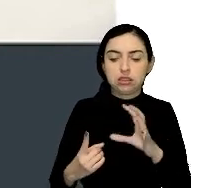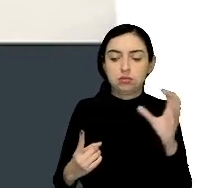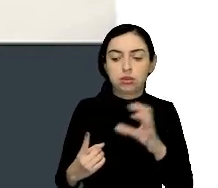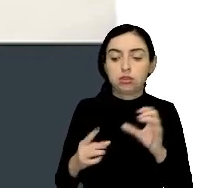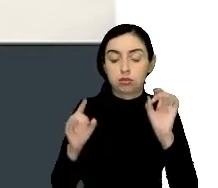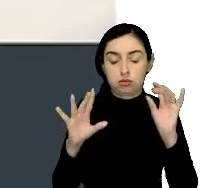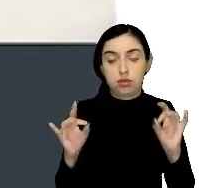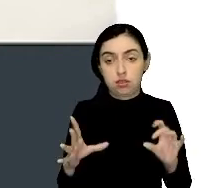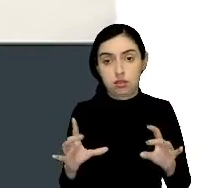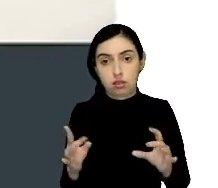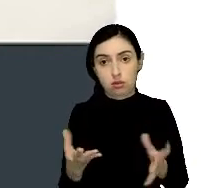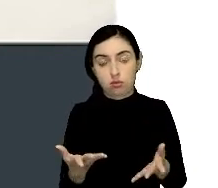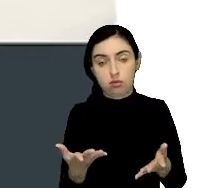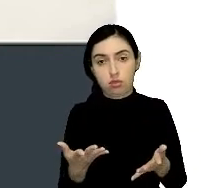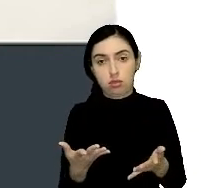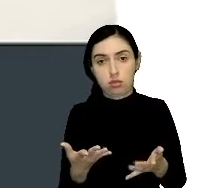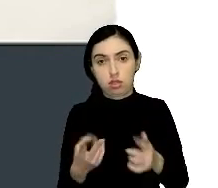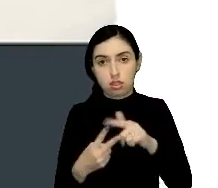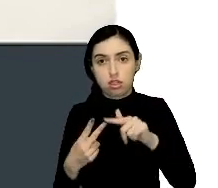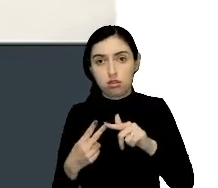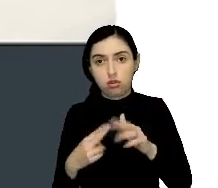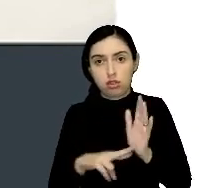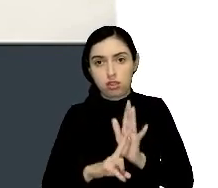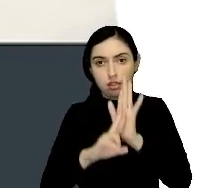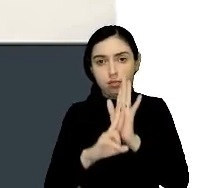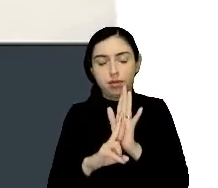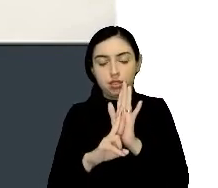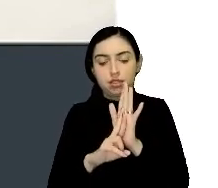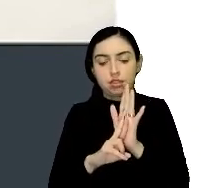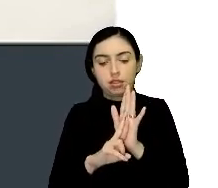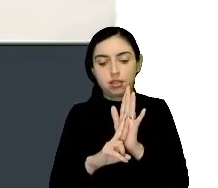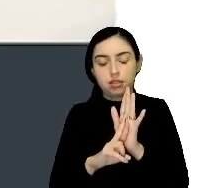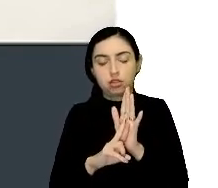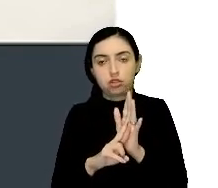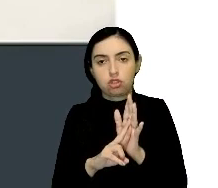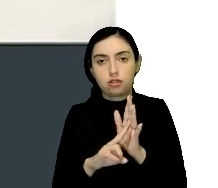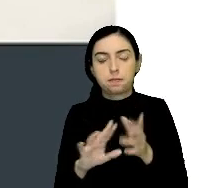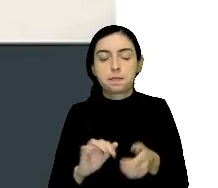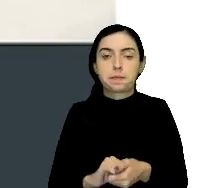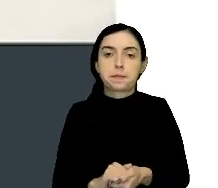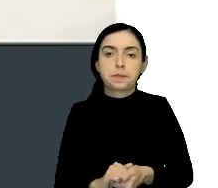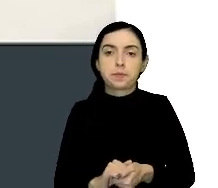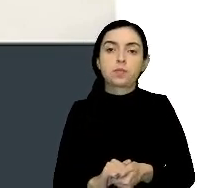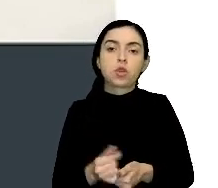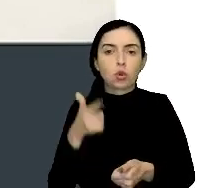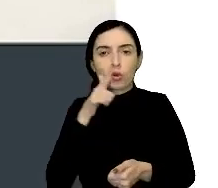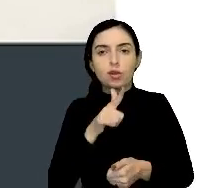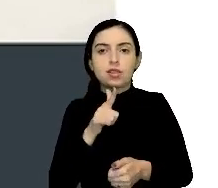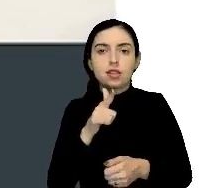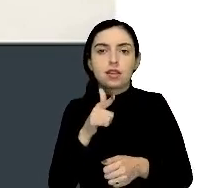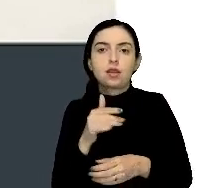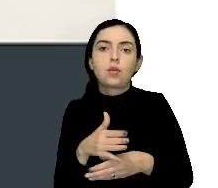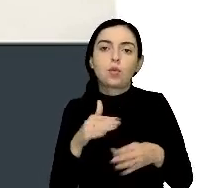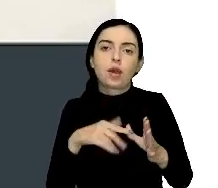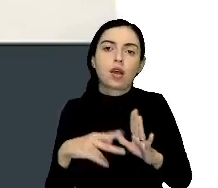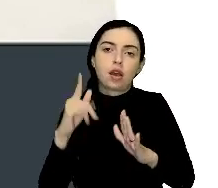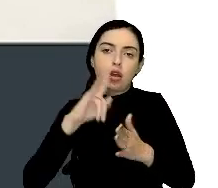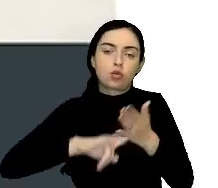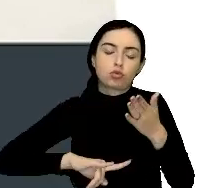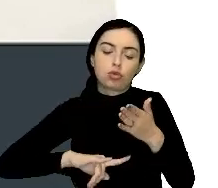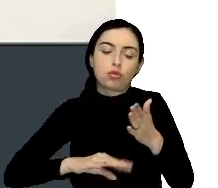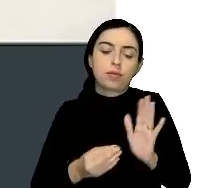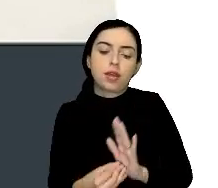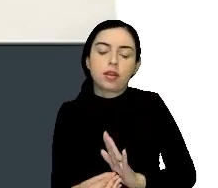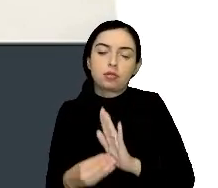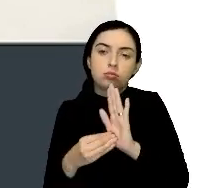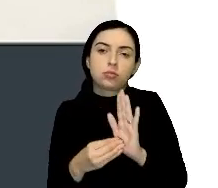especialmente dessas duas figuras, né, o Padre Paolo e a irmã Rosita, a gente conseguiu levar uma carta, eu digo eles, né, conseguiram levar